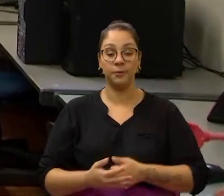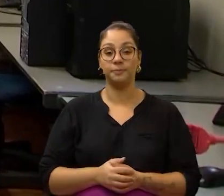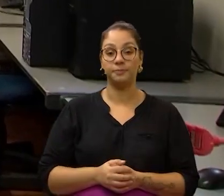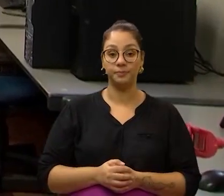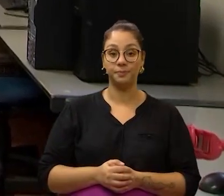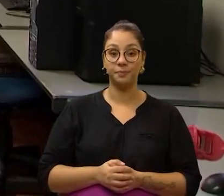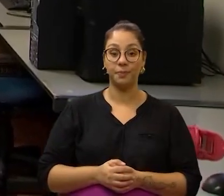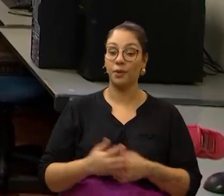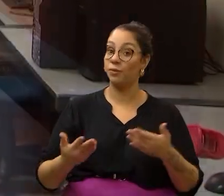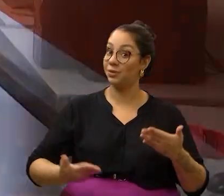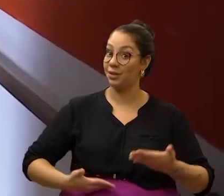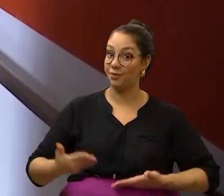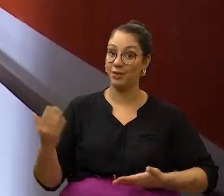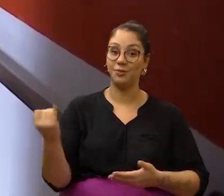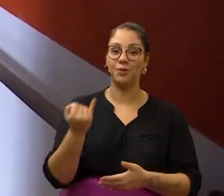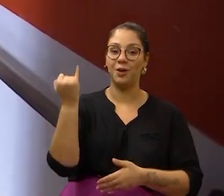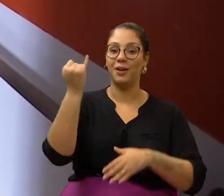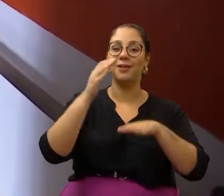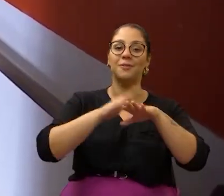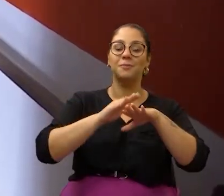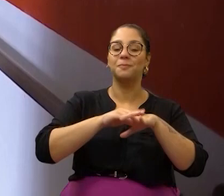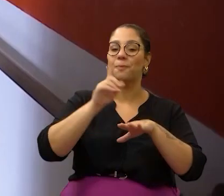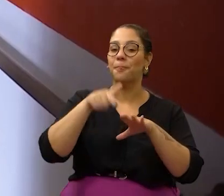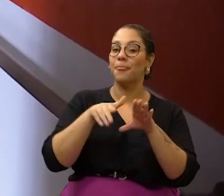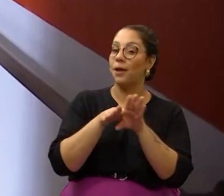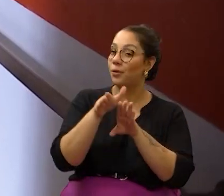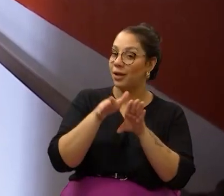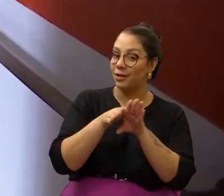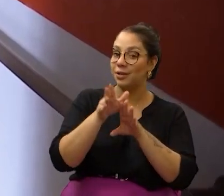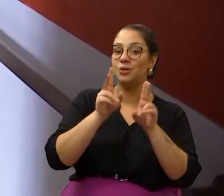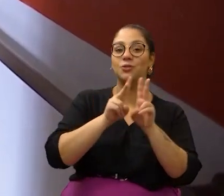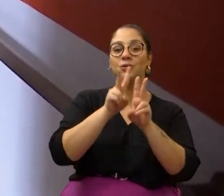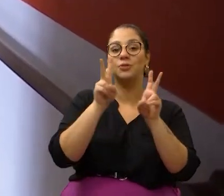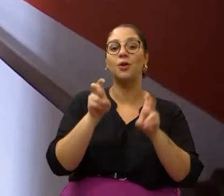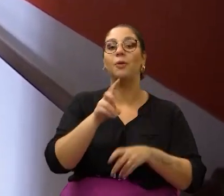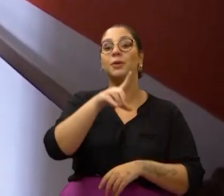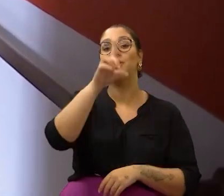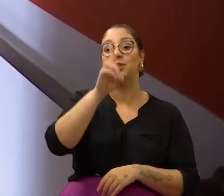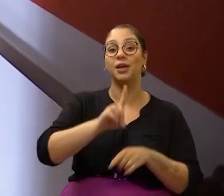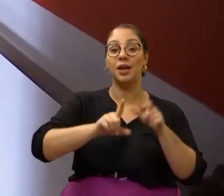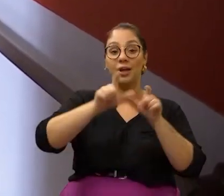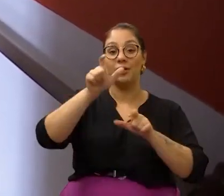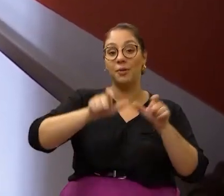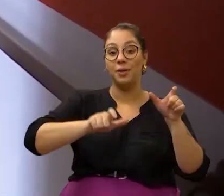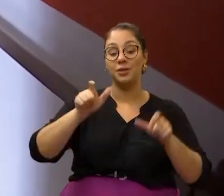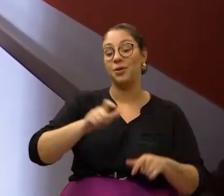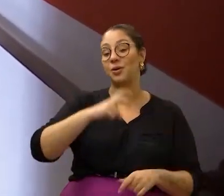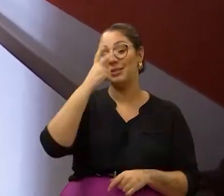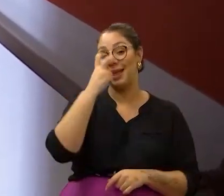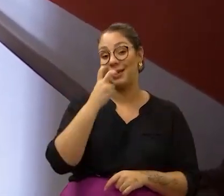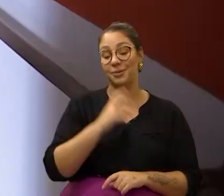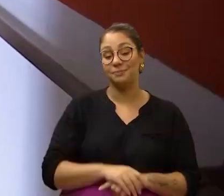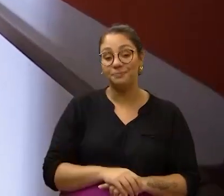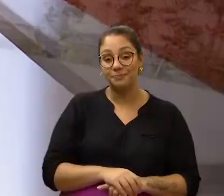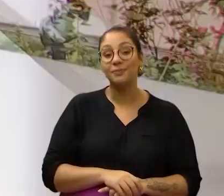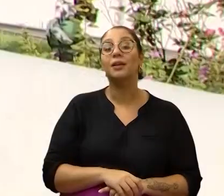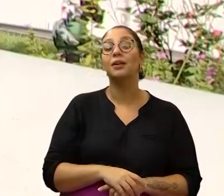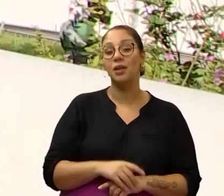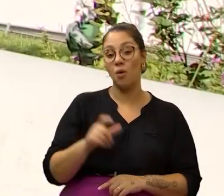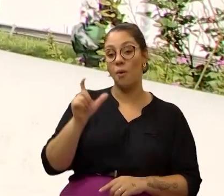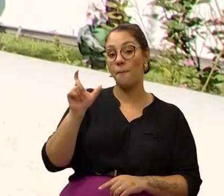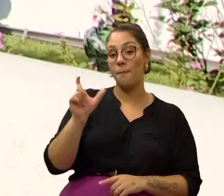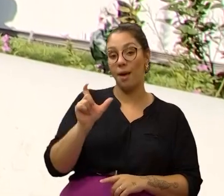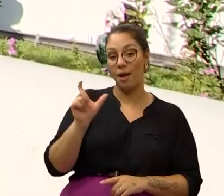Serviço importante realizado é a orientação sobre os direitos das pessoas cegas, como passe de ônibus